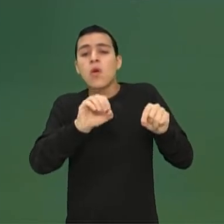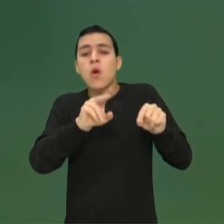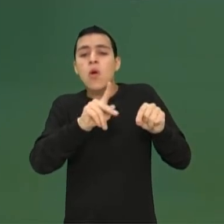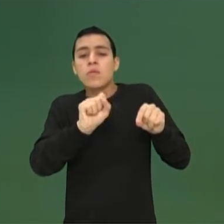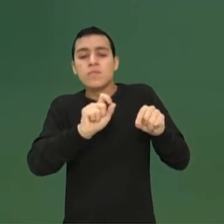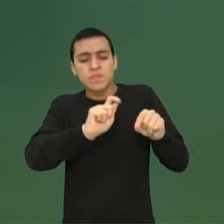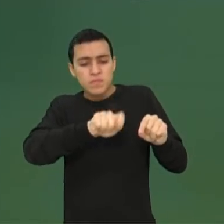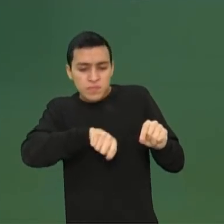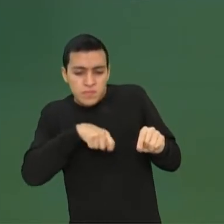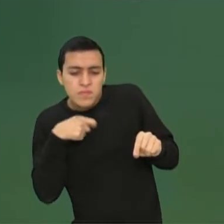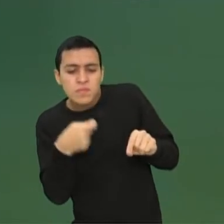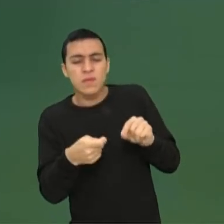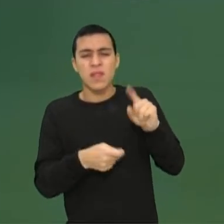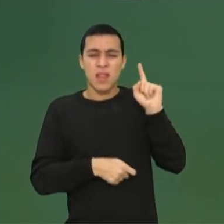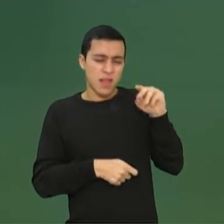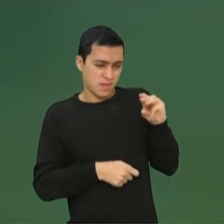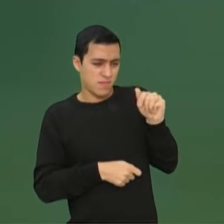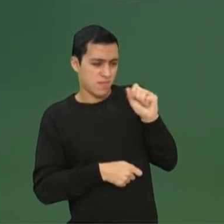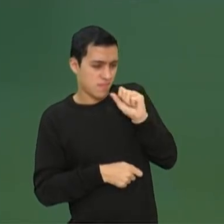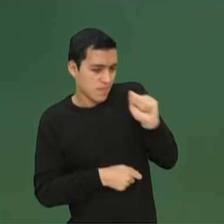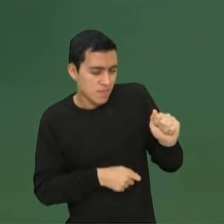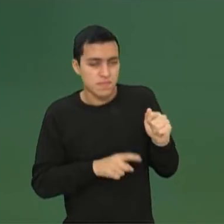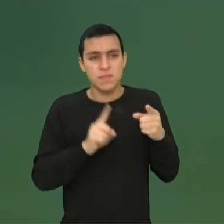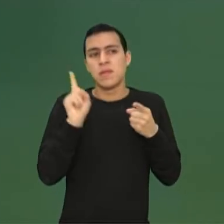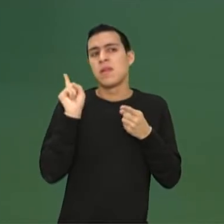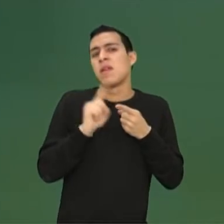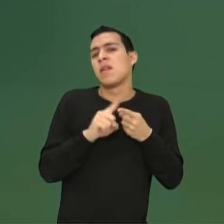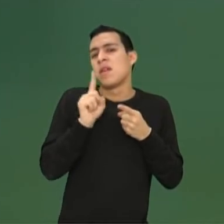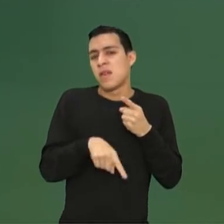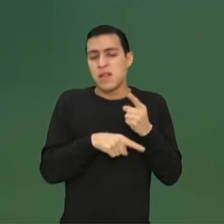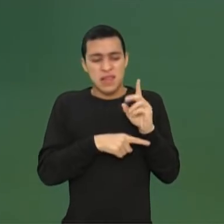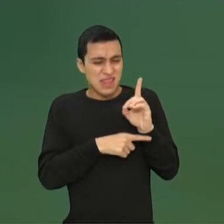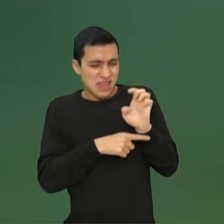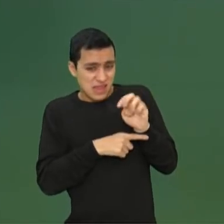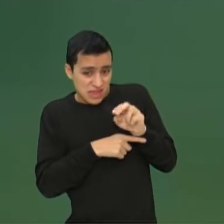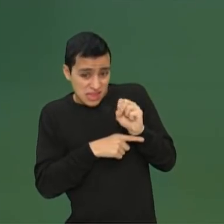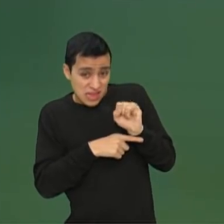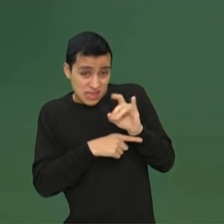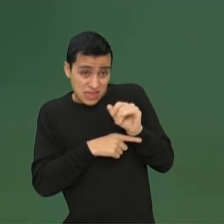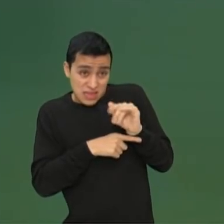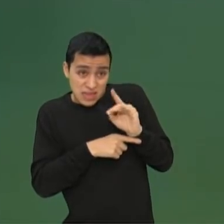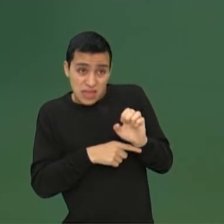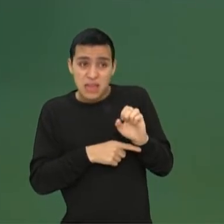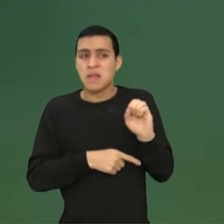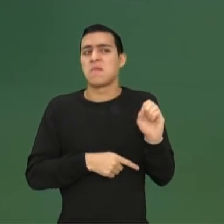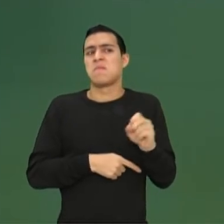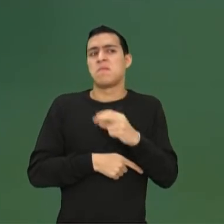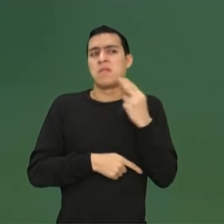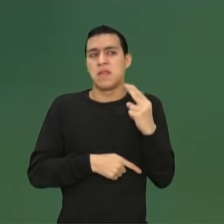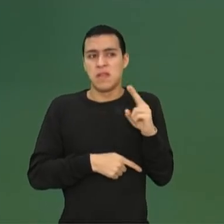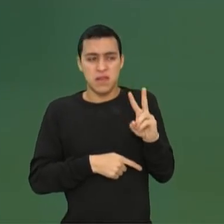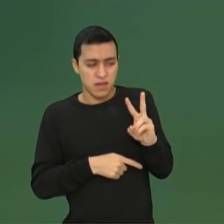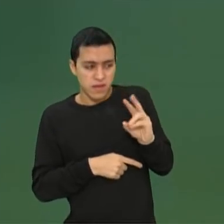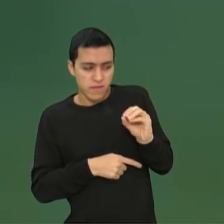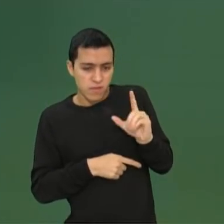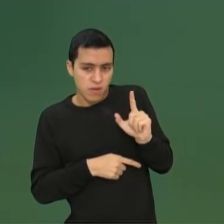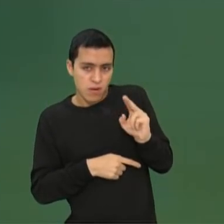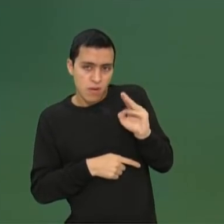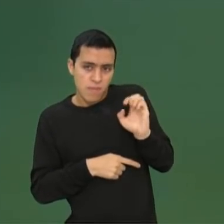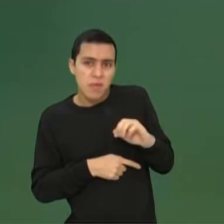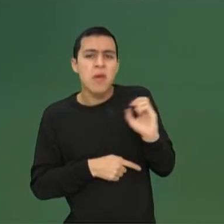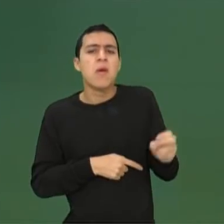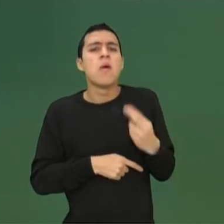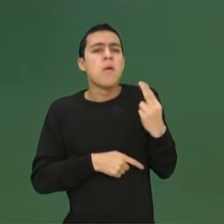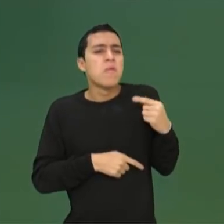denomina-se. Será que é massa? Será que é densidade? Será que é volume?